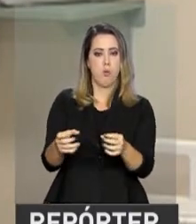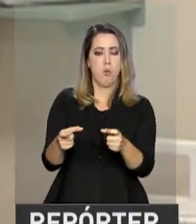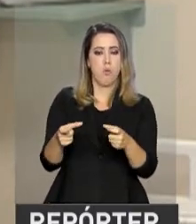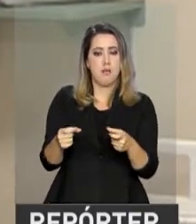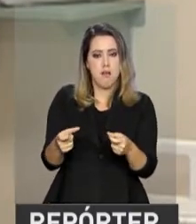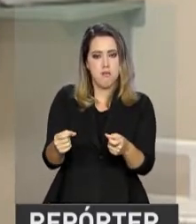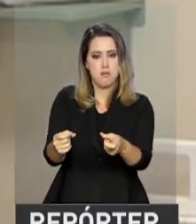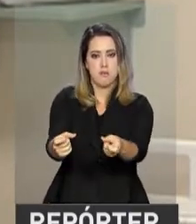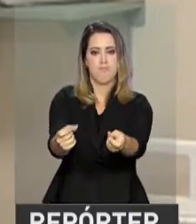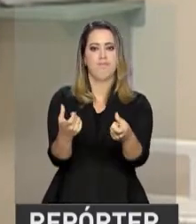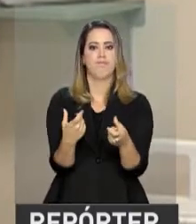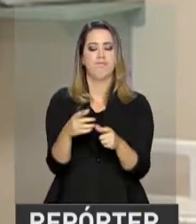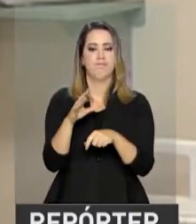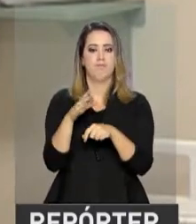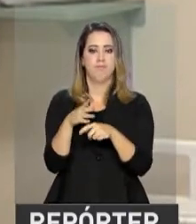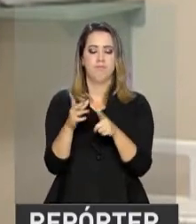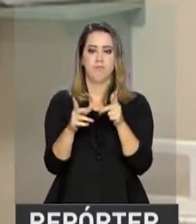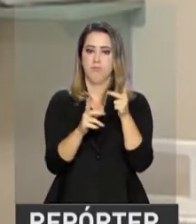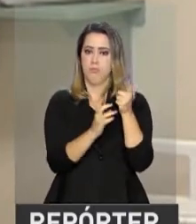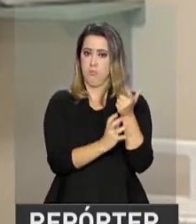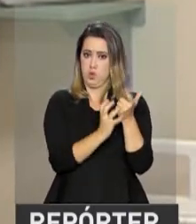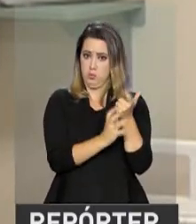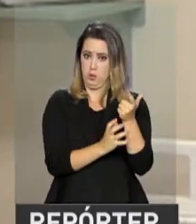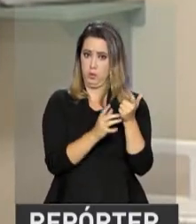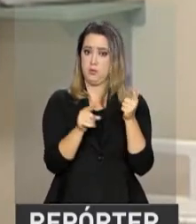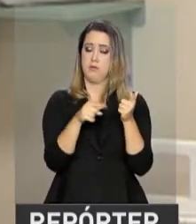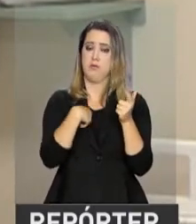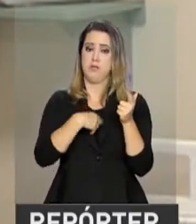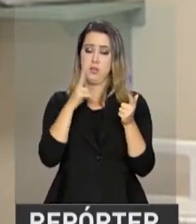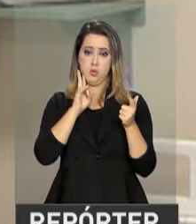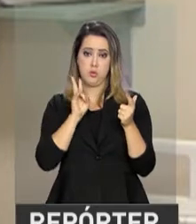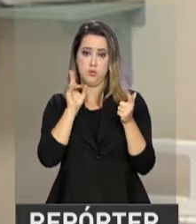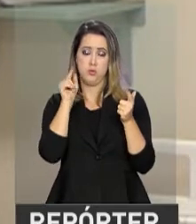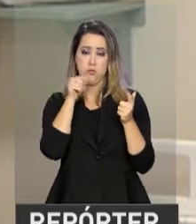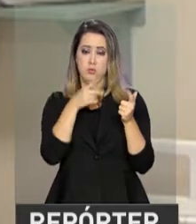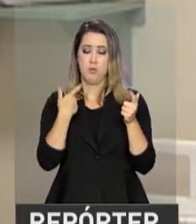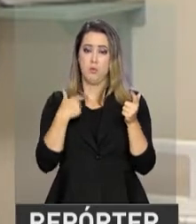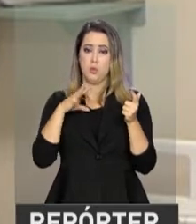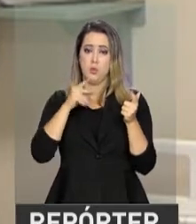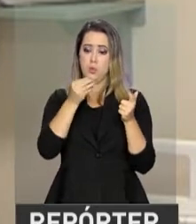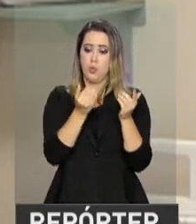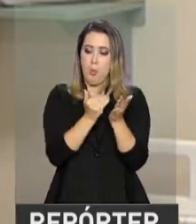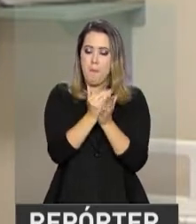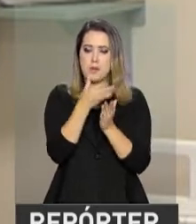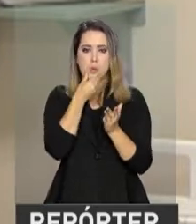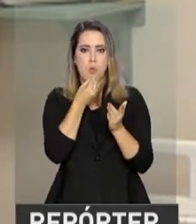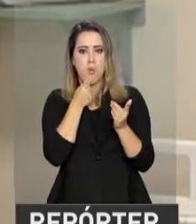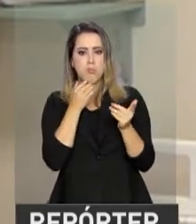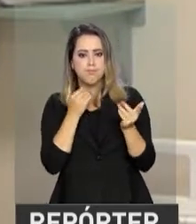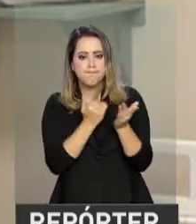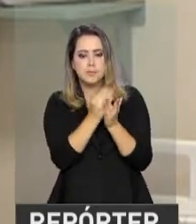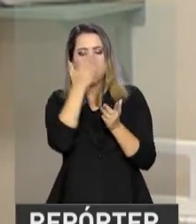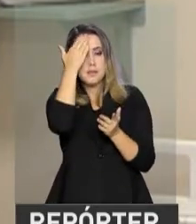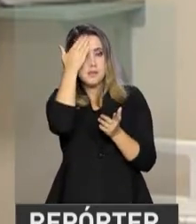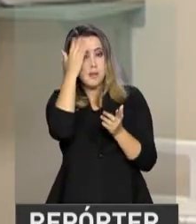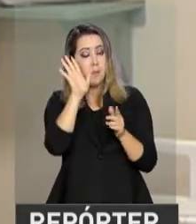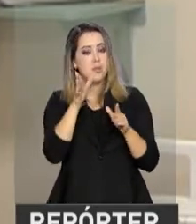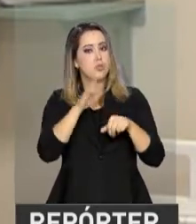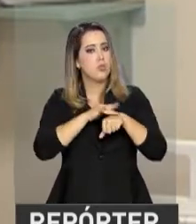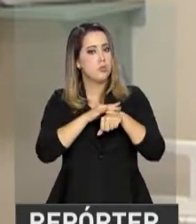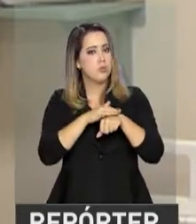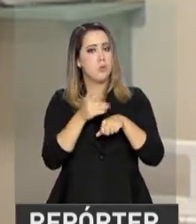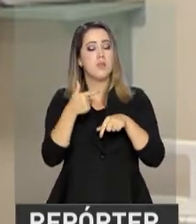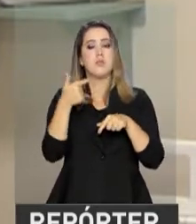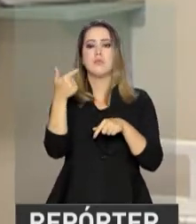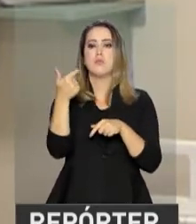com que todos esses pacientes tratados por nós, no início de seu tratamento, na descoberta de sua doença, comece sem dor.